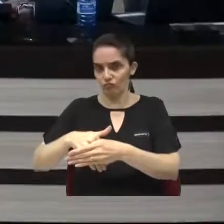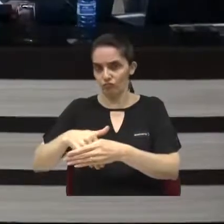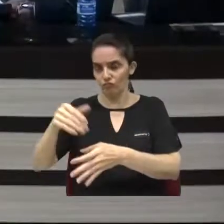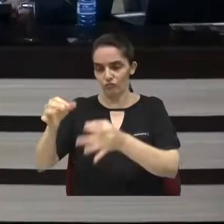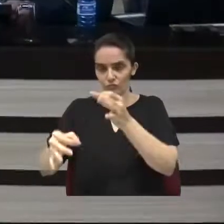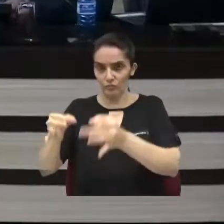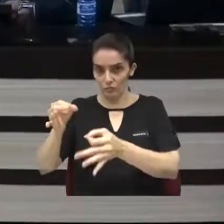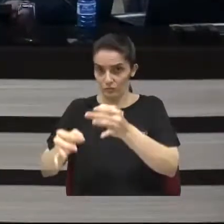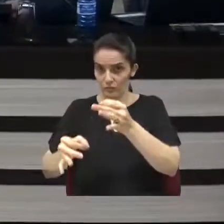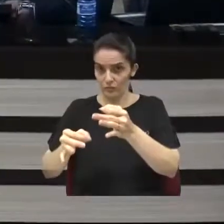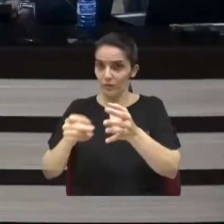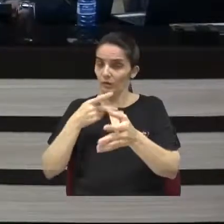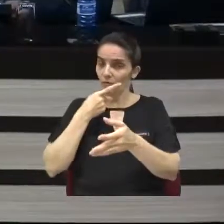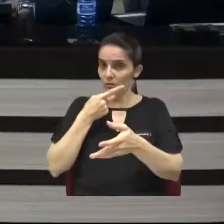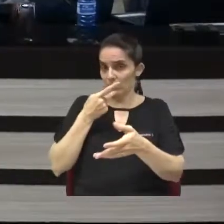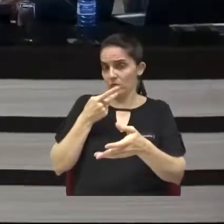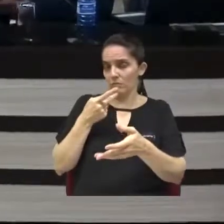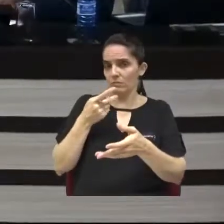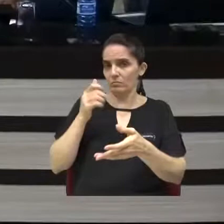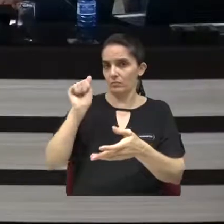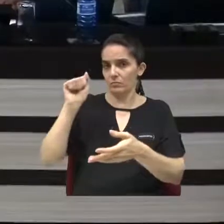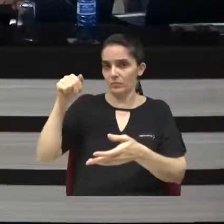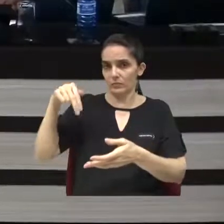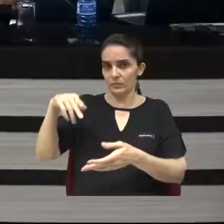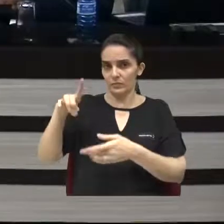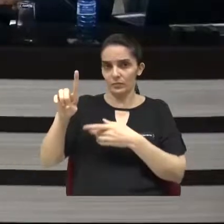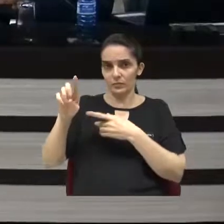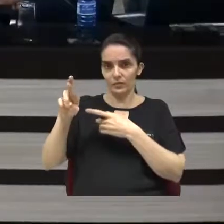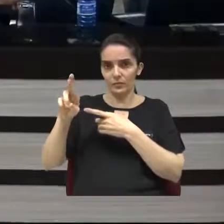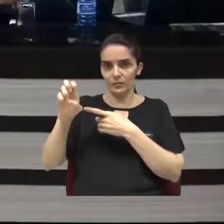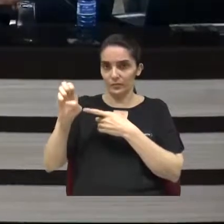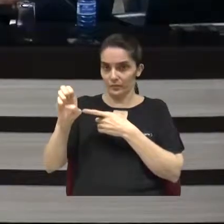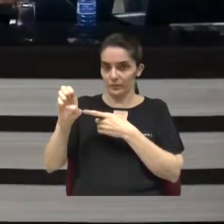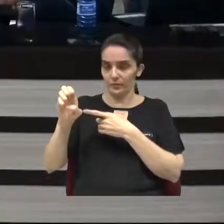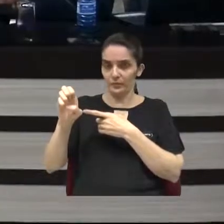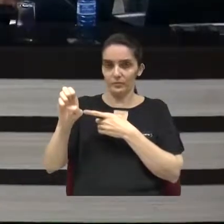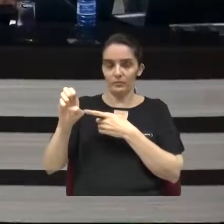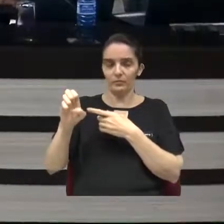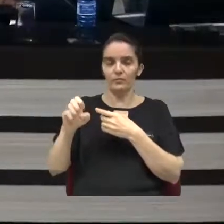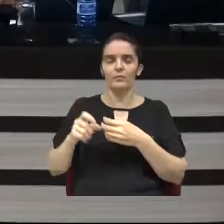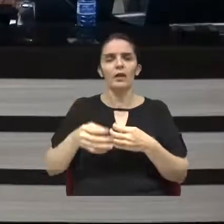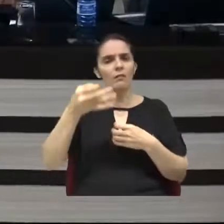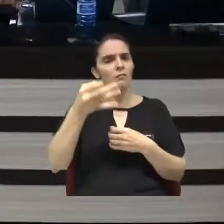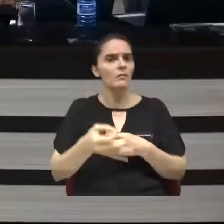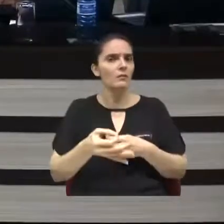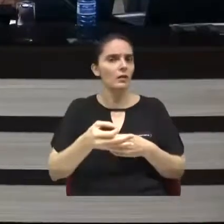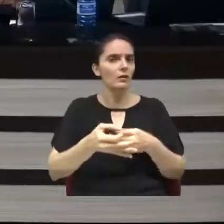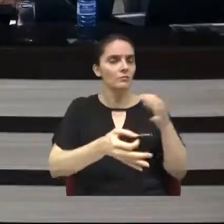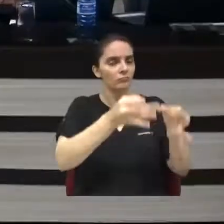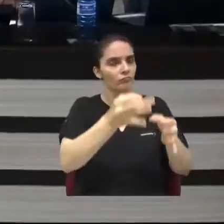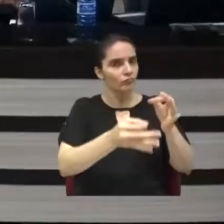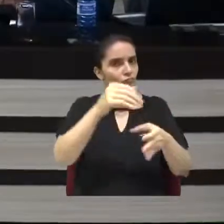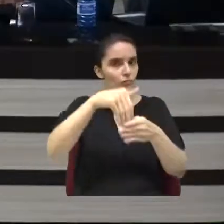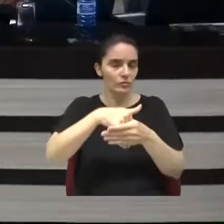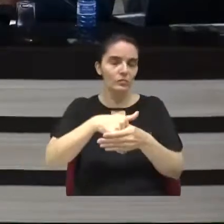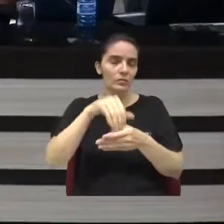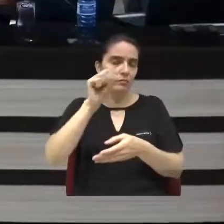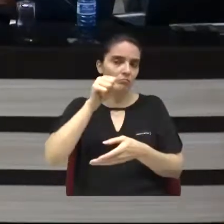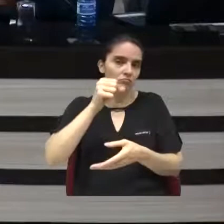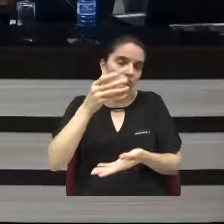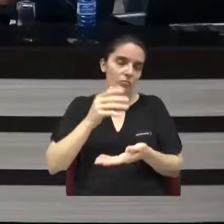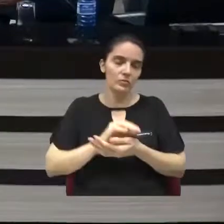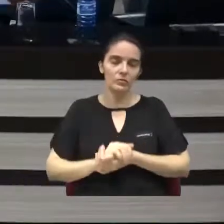Eleitoral, dizendo que o André Rodrigues Helenos está quite com a Justiça